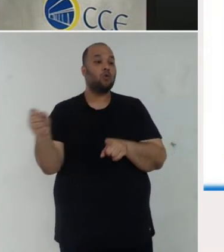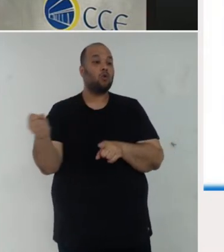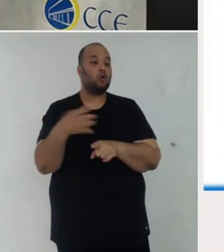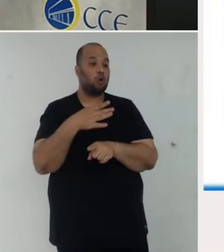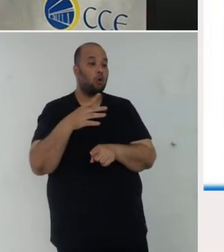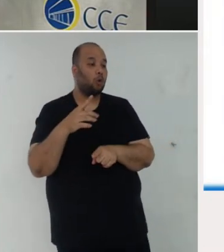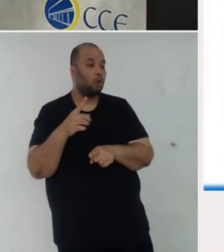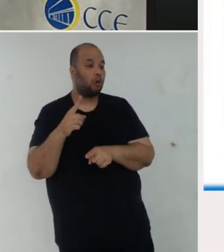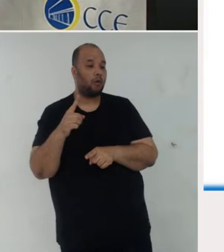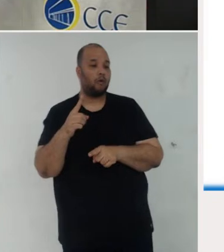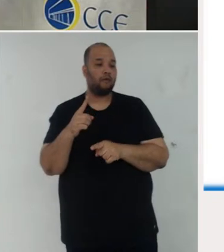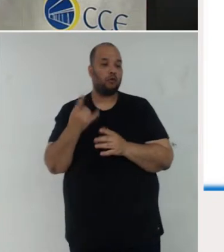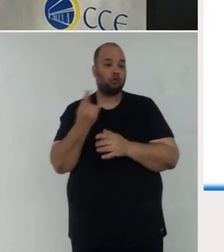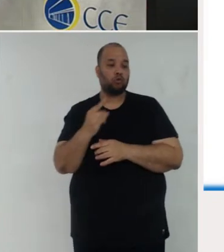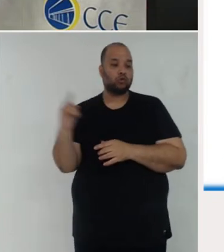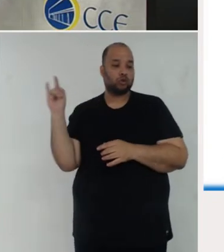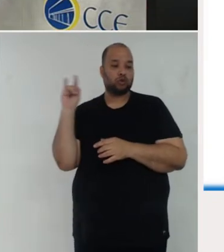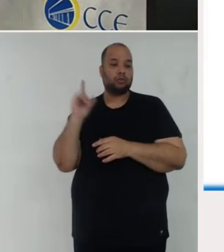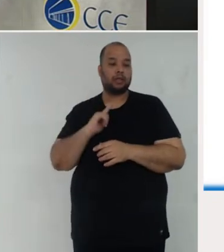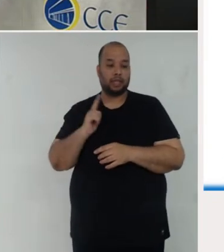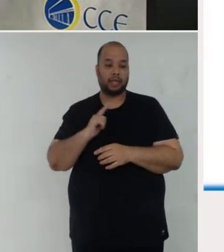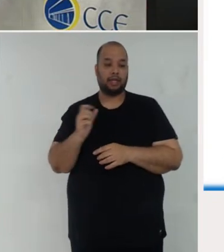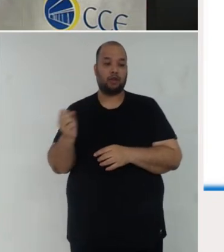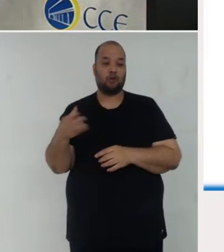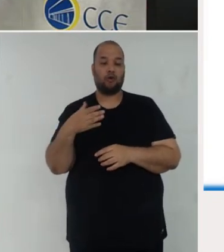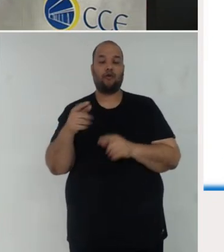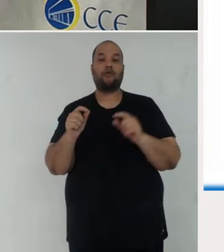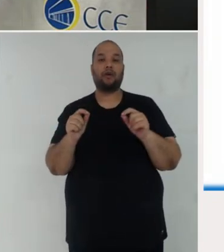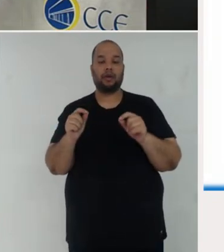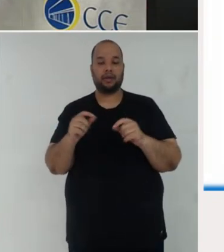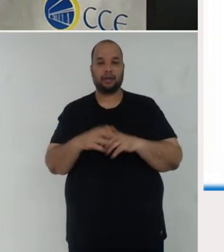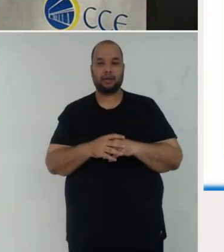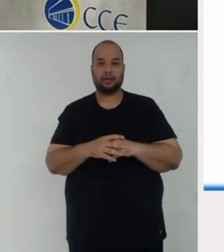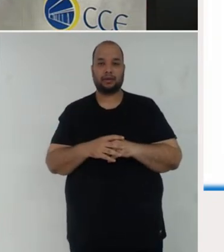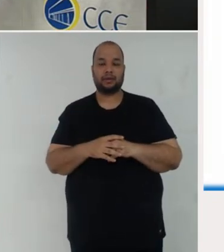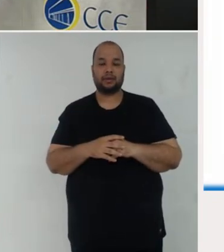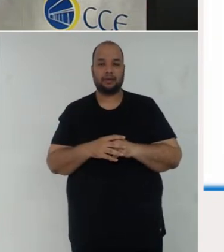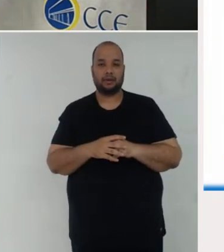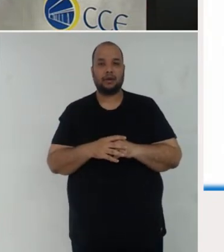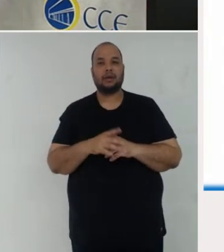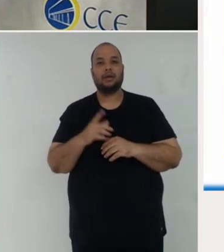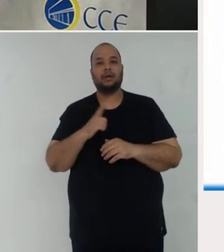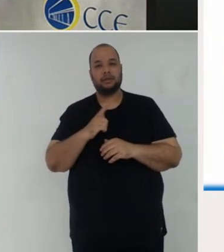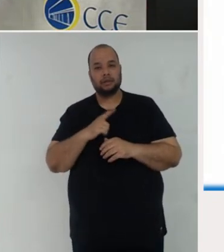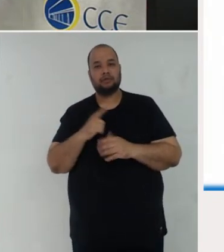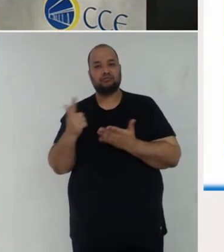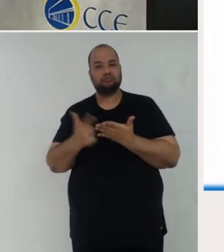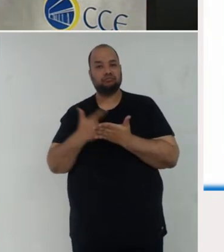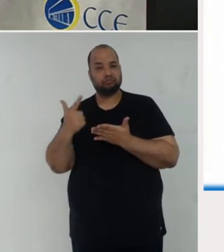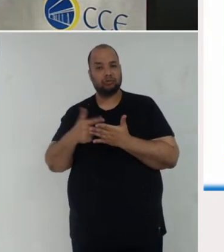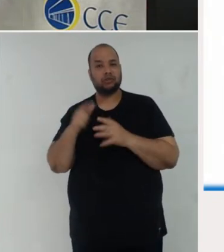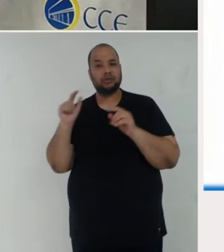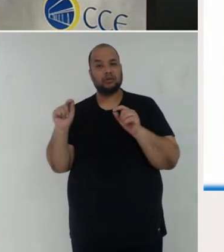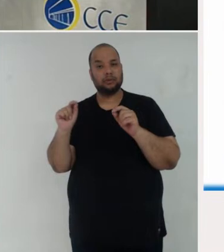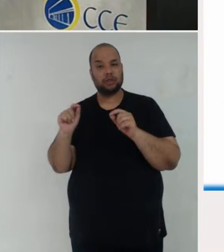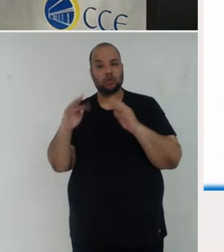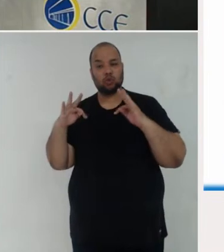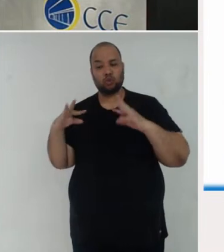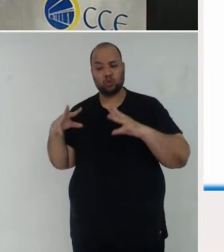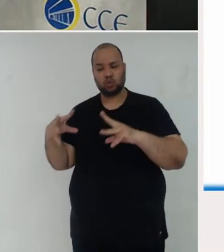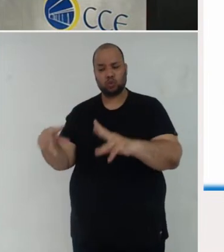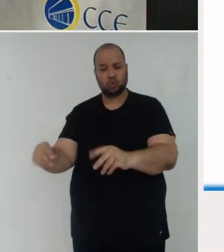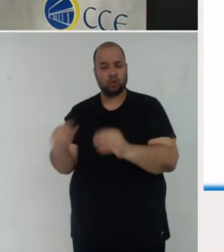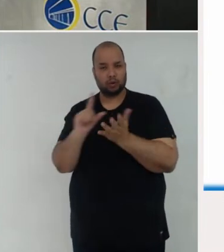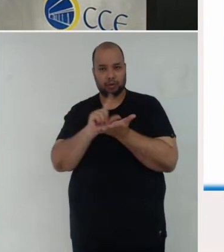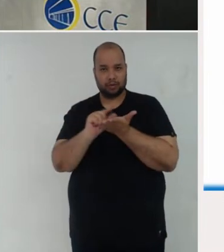recente, ele tem também uma outra inovação, porque ele é um volume que todos os